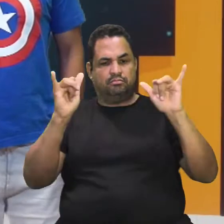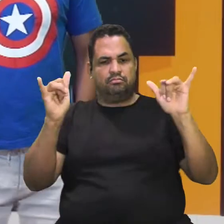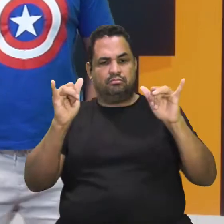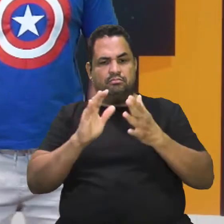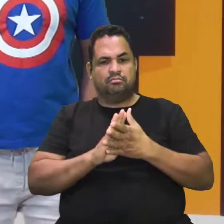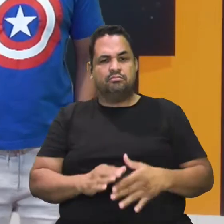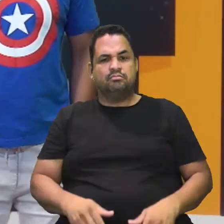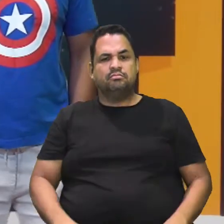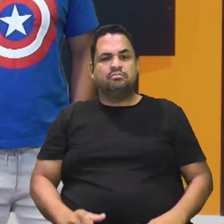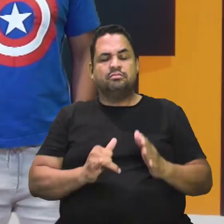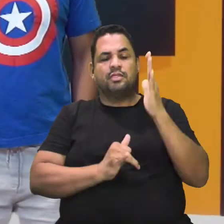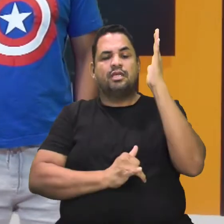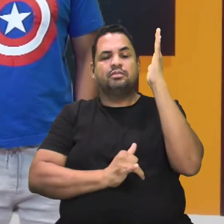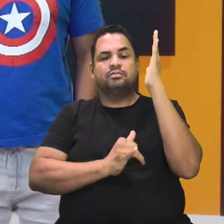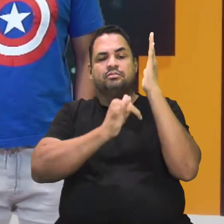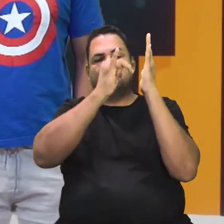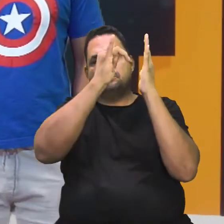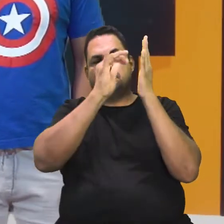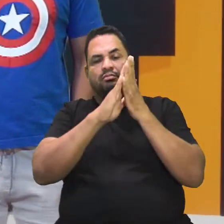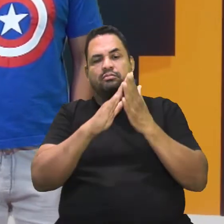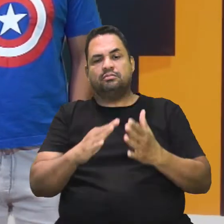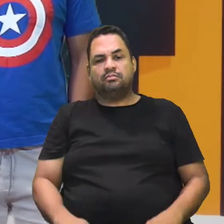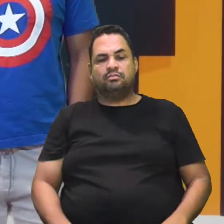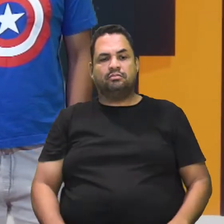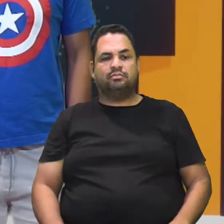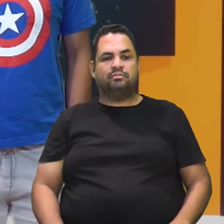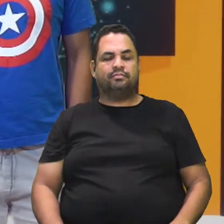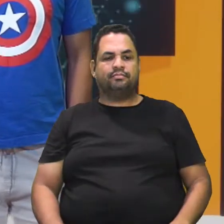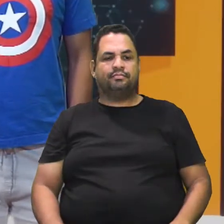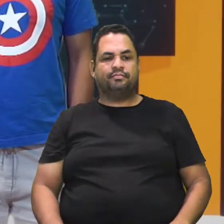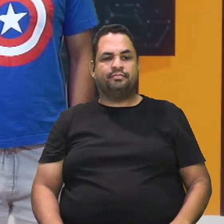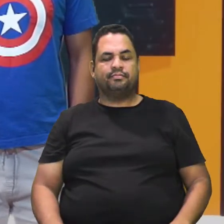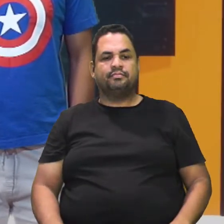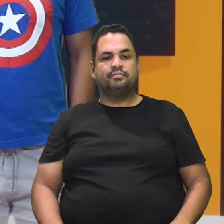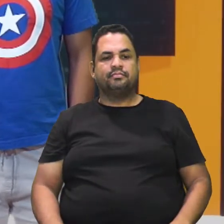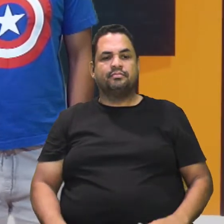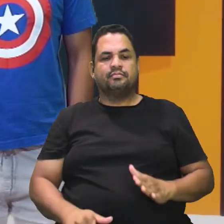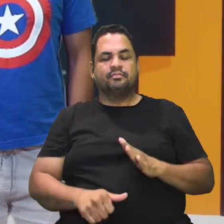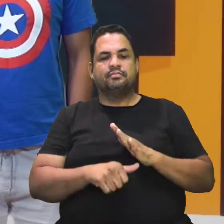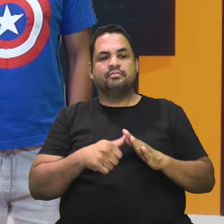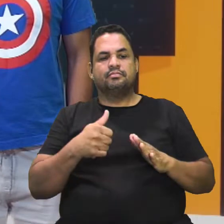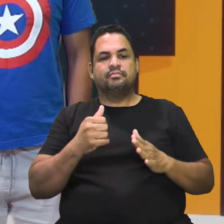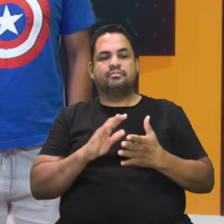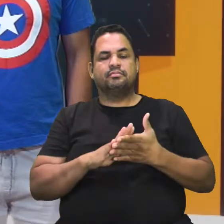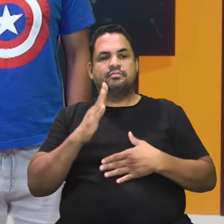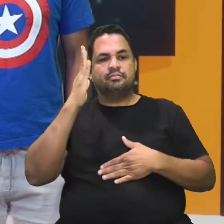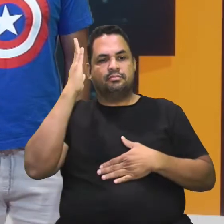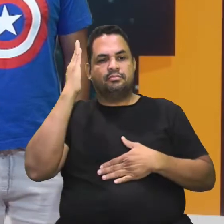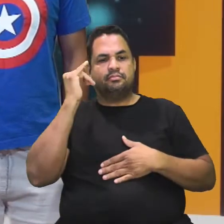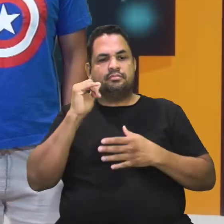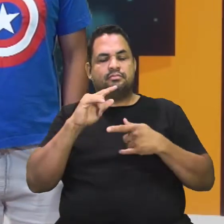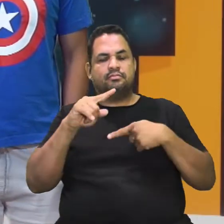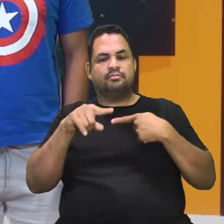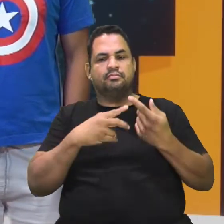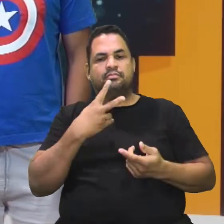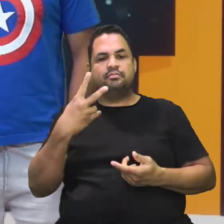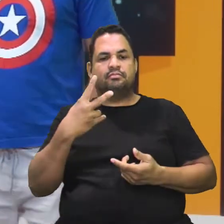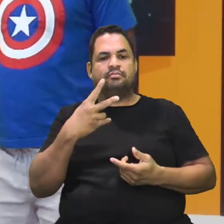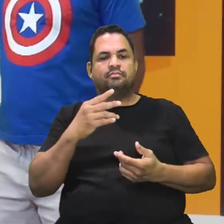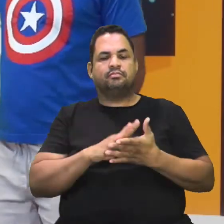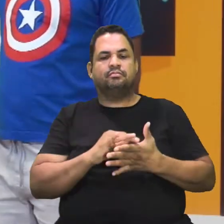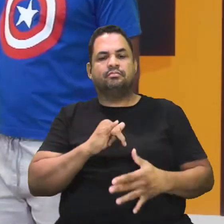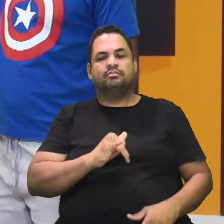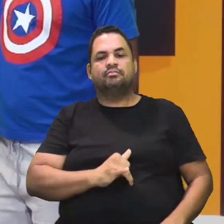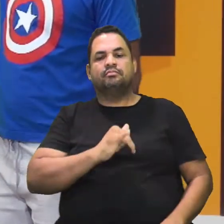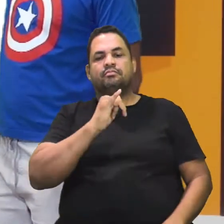aqui está em Y, né? Por isso que quem domina aqui é o X, tá? Esse é o primeiro caso. Já sabemos que o segundo vem como? Y